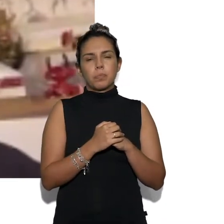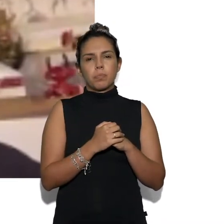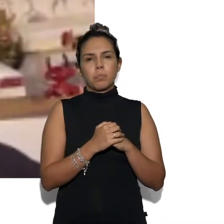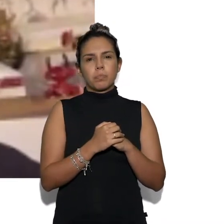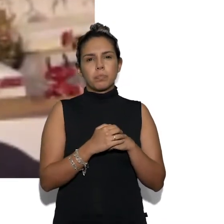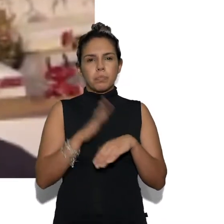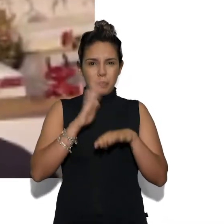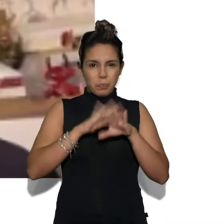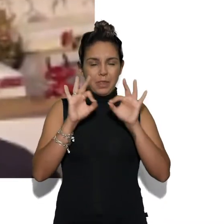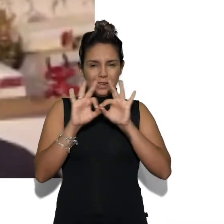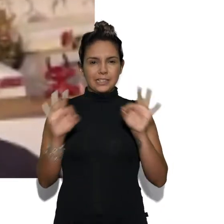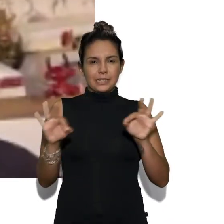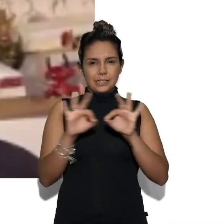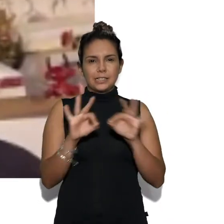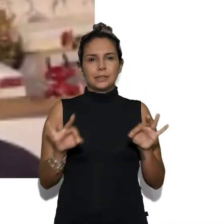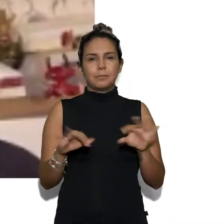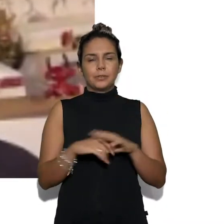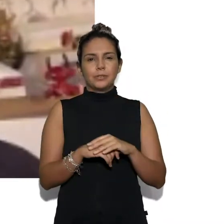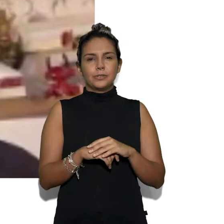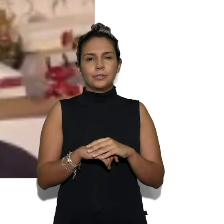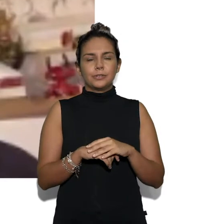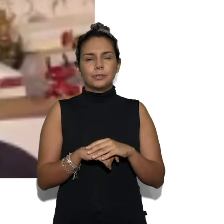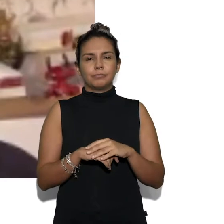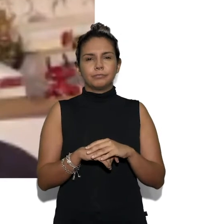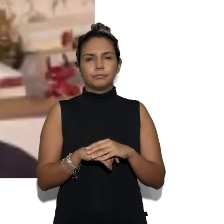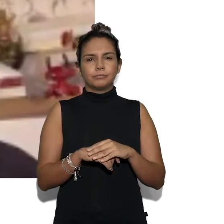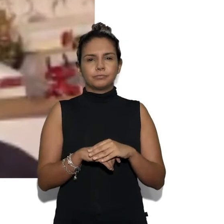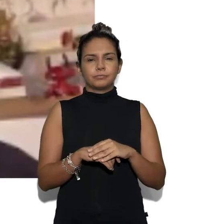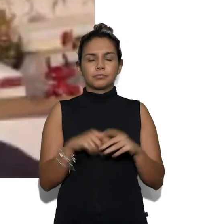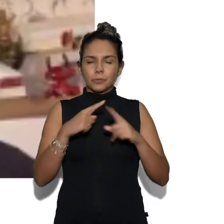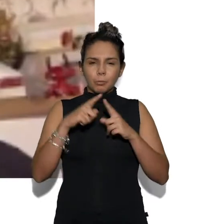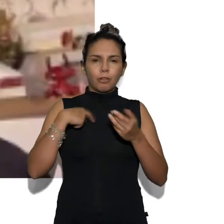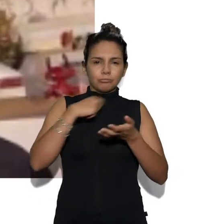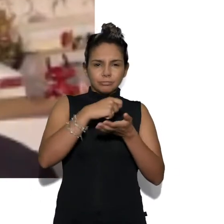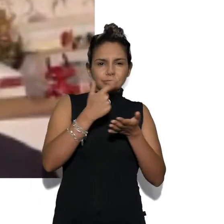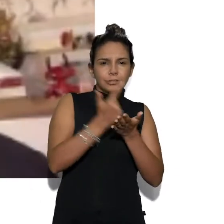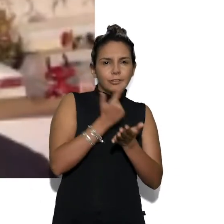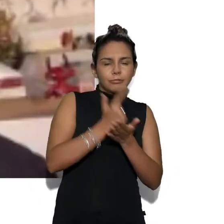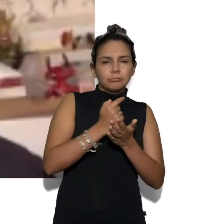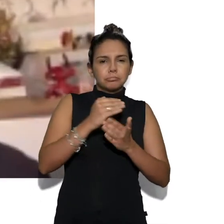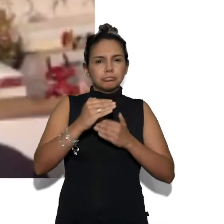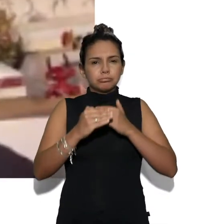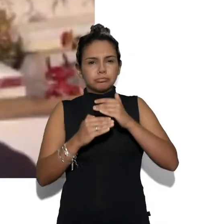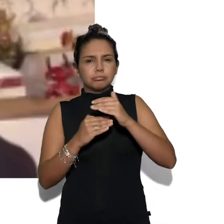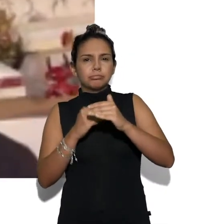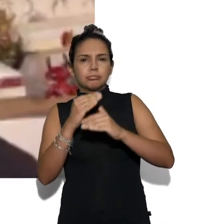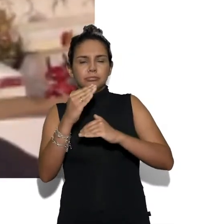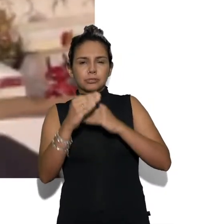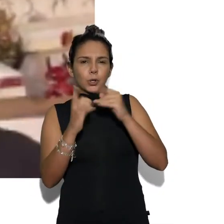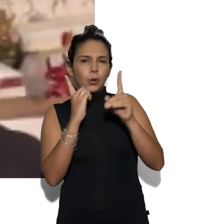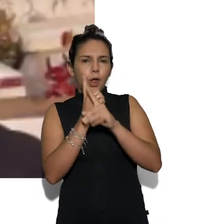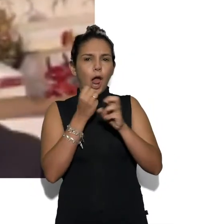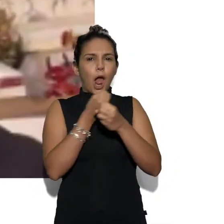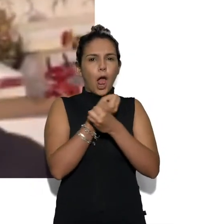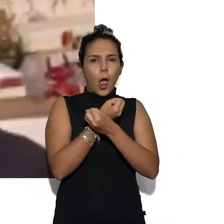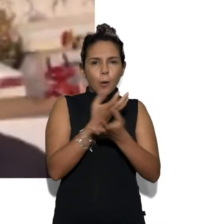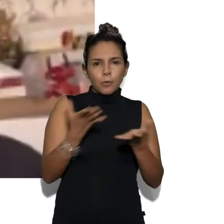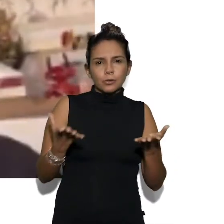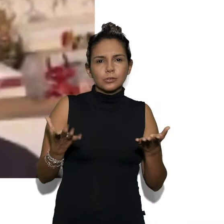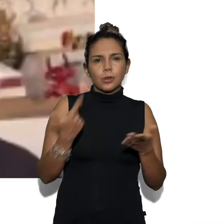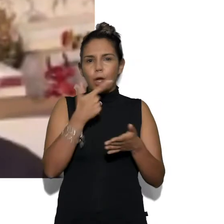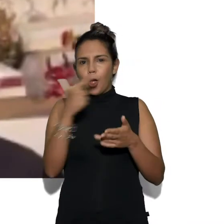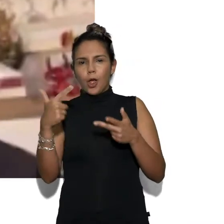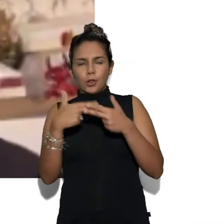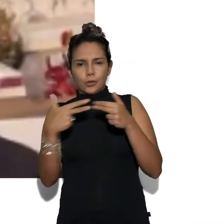mais simples. Mas à medida em que fui acumulando, em que fui recuperando algumas coisas,